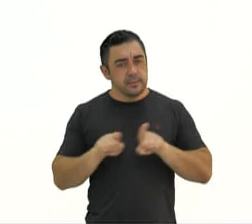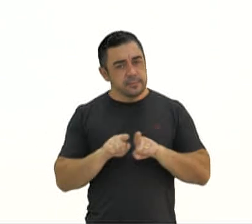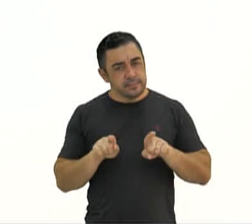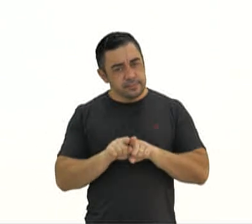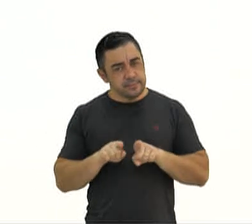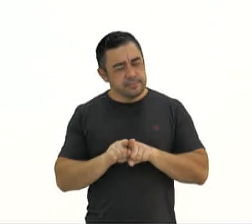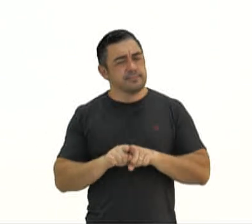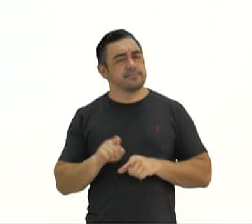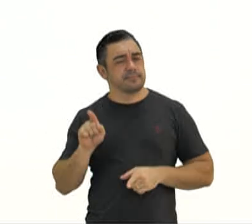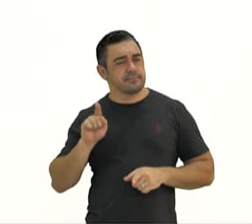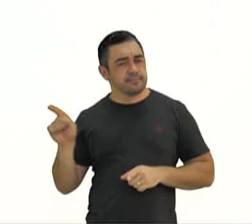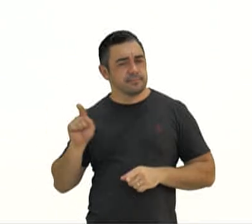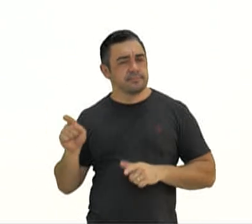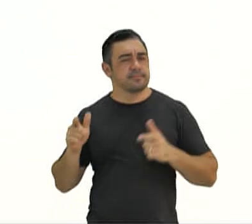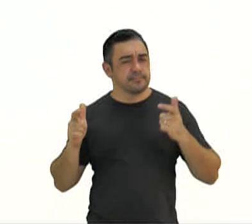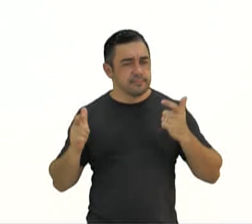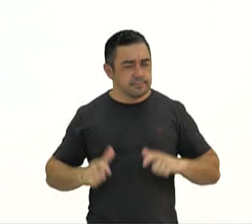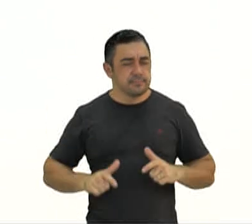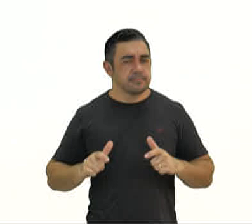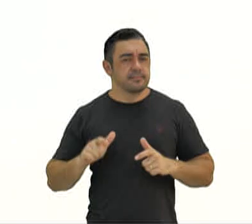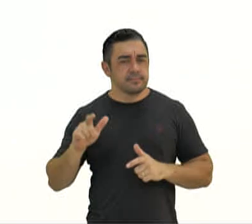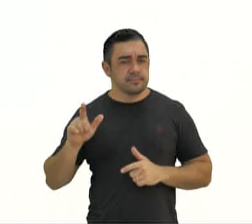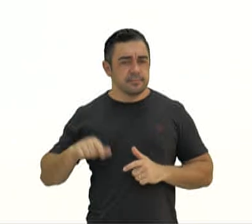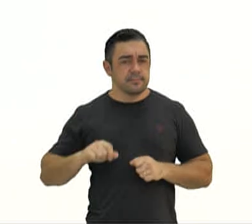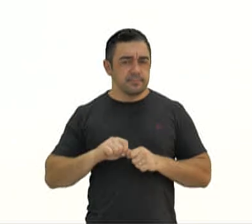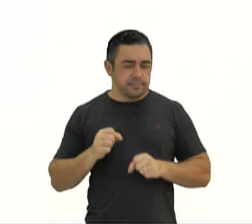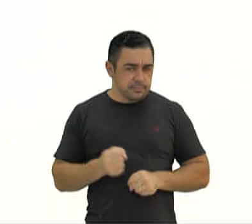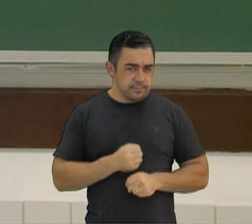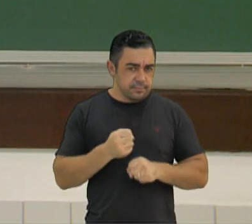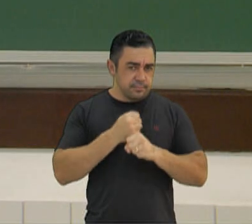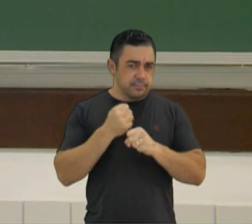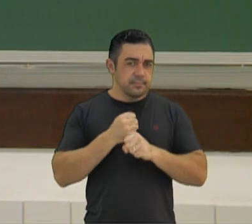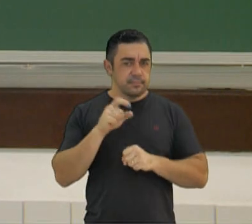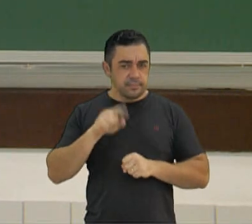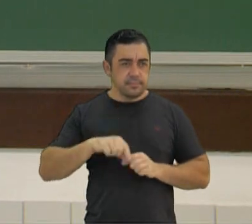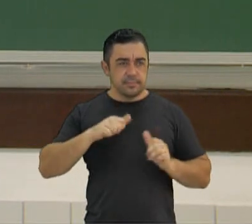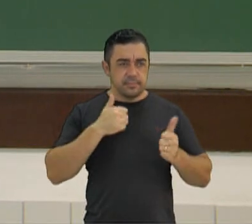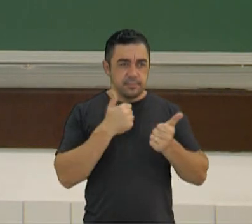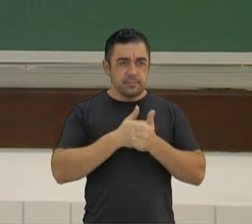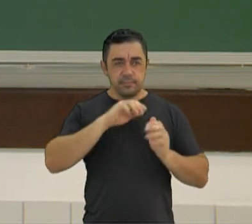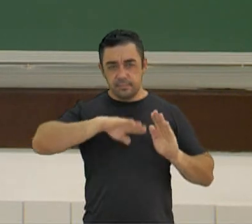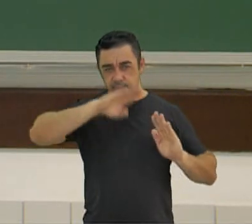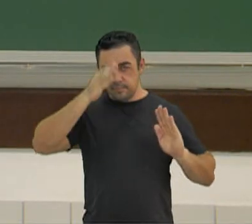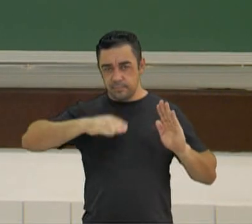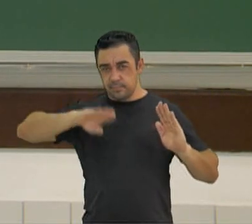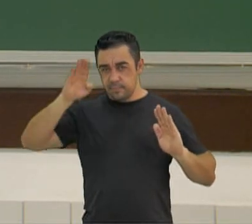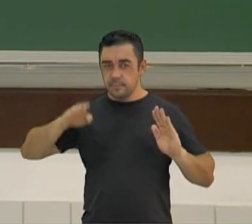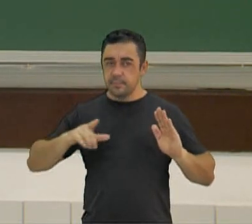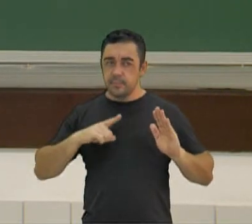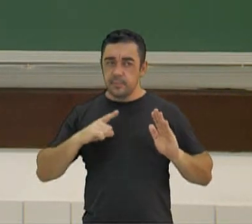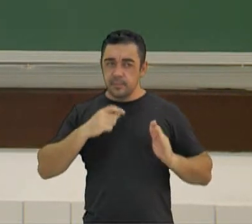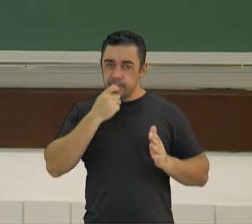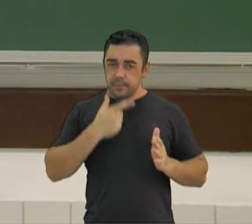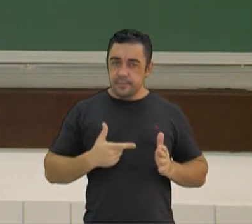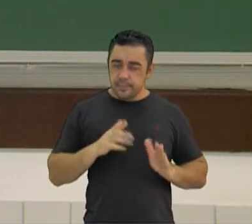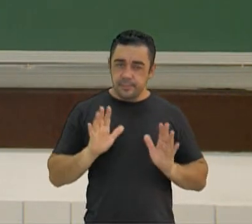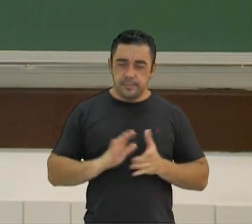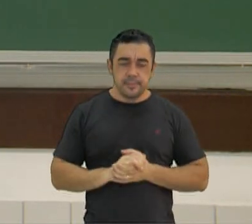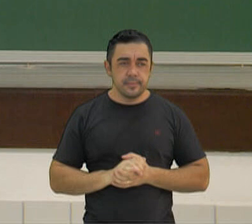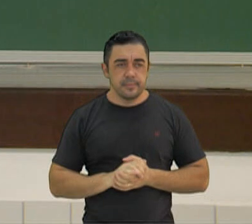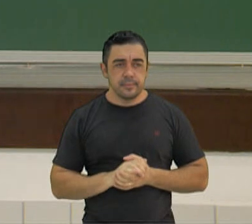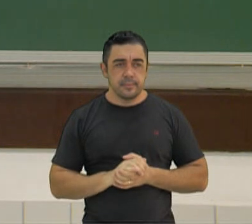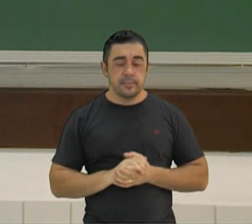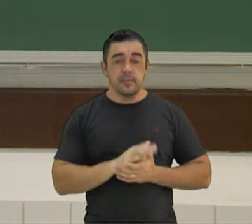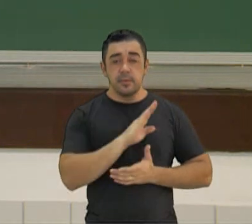disso, pela posição geográfica concentrada entre montanhas, é altamente criticada. Dentro da questão